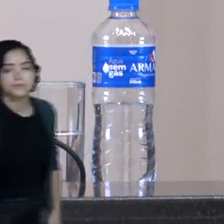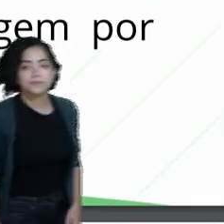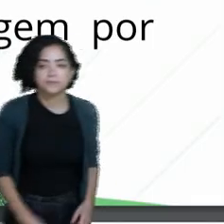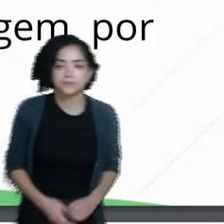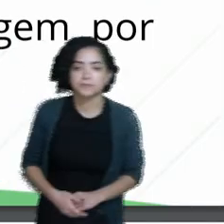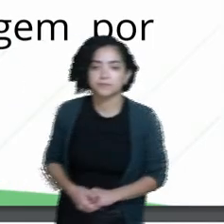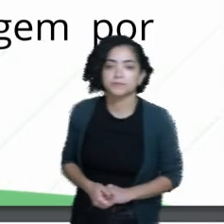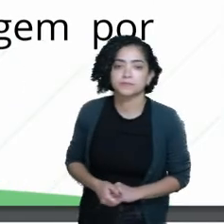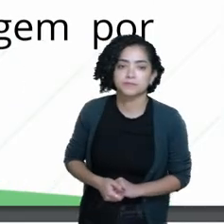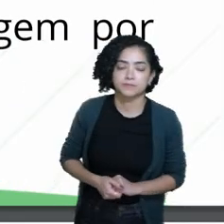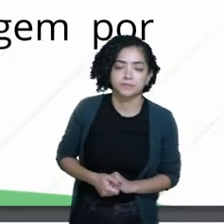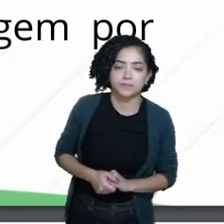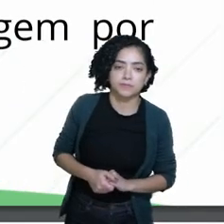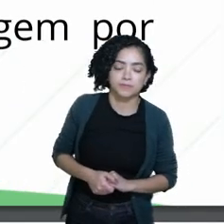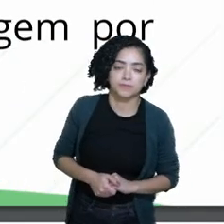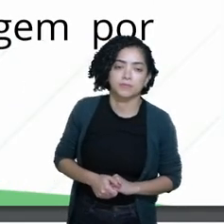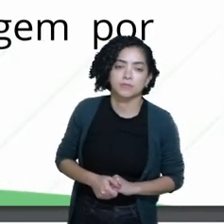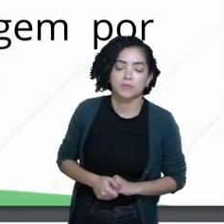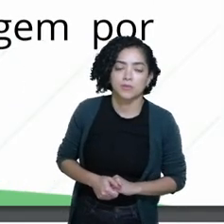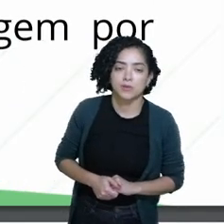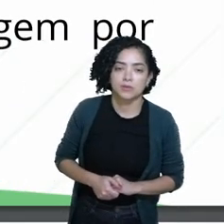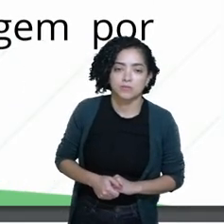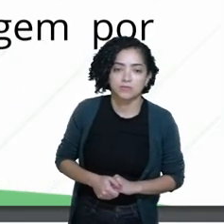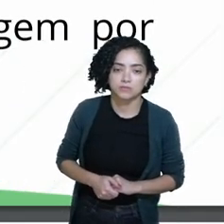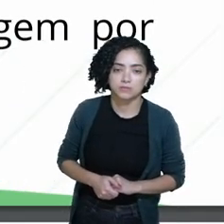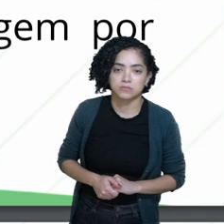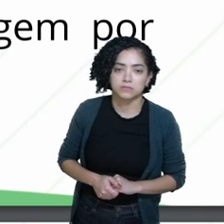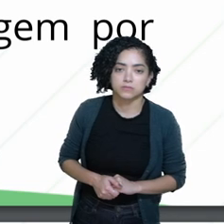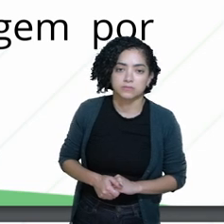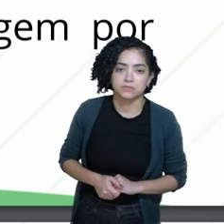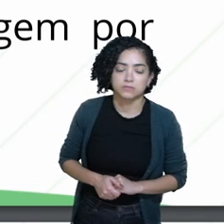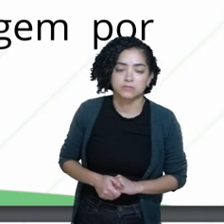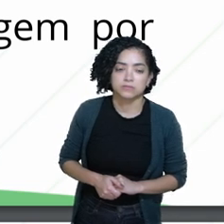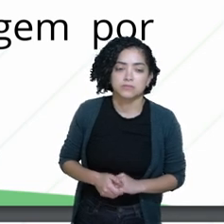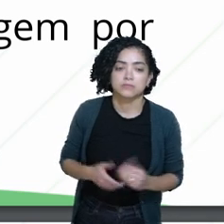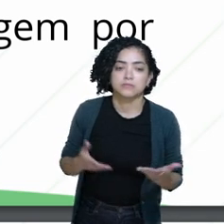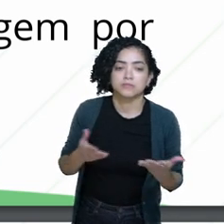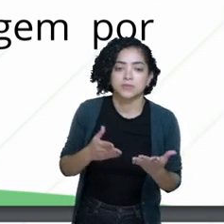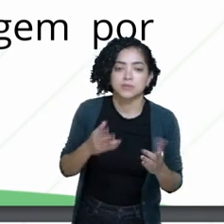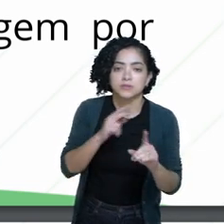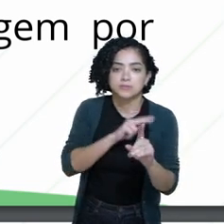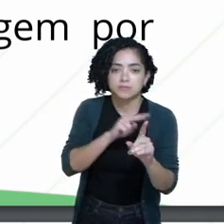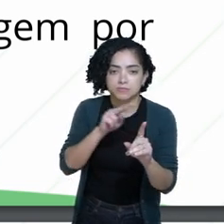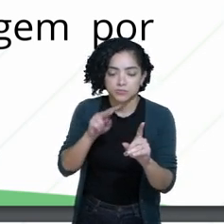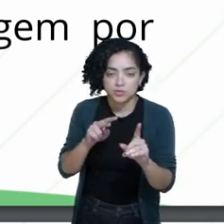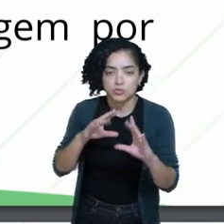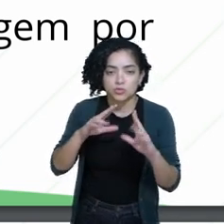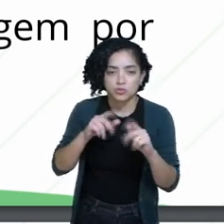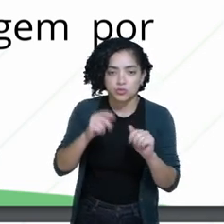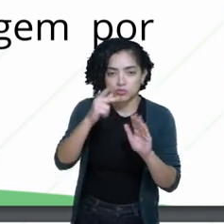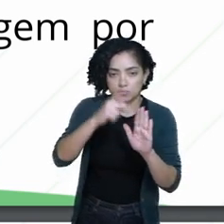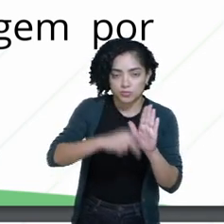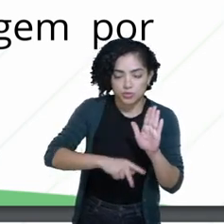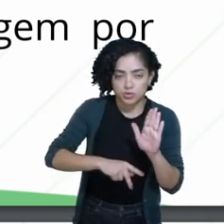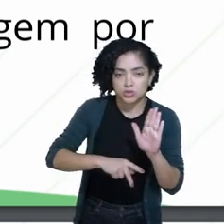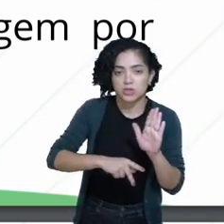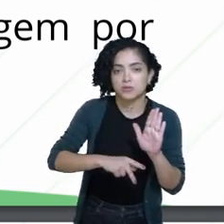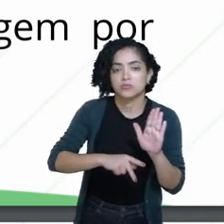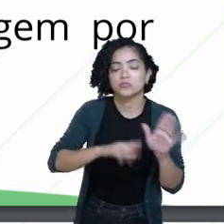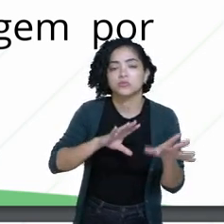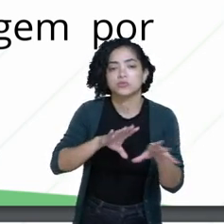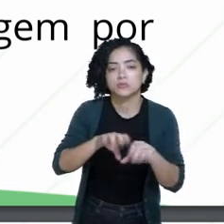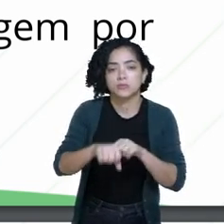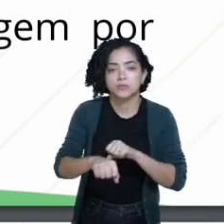Eh perspectivas eh que devem perpassar né todos todos os projetos né de Formação seja